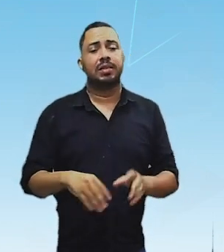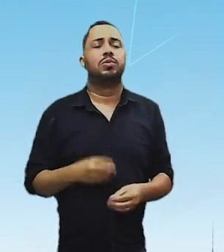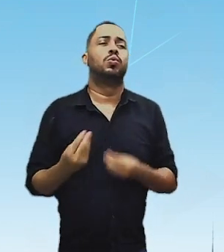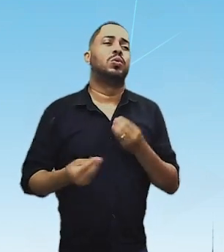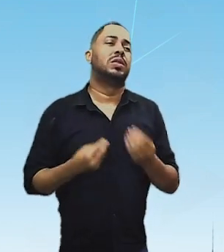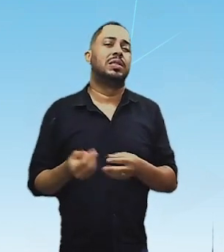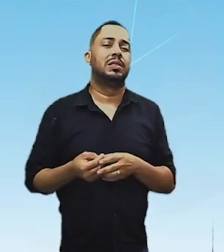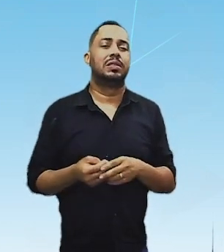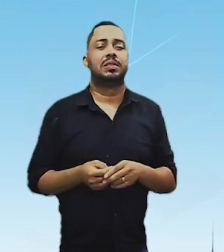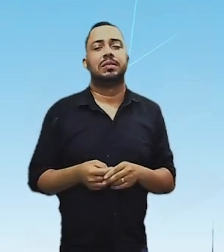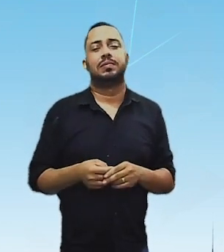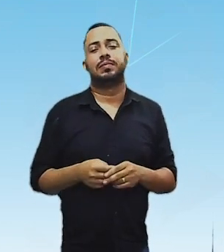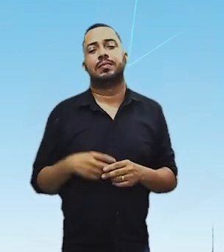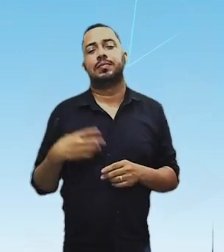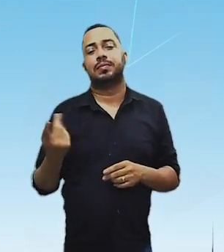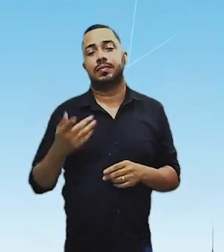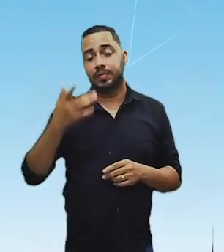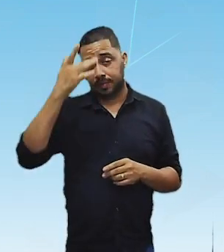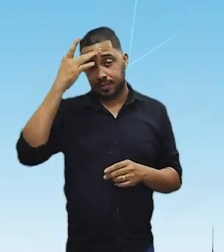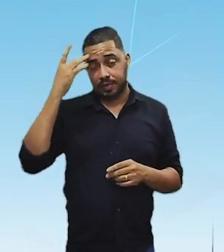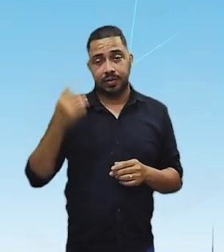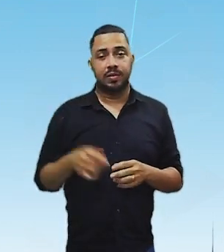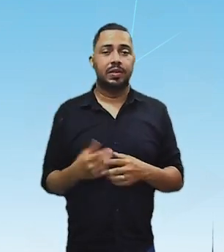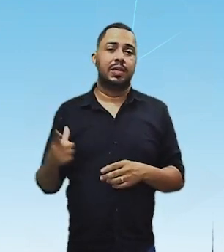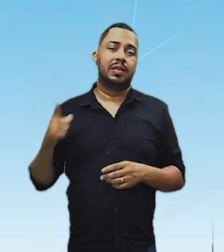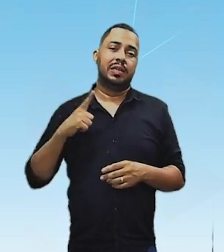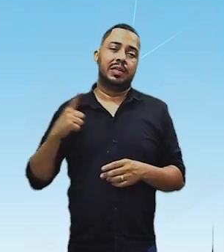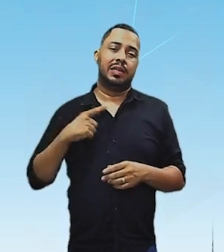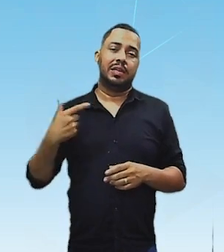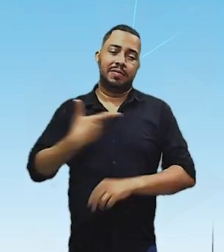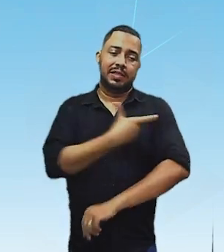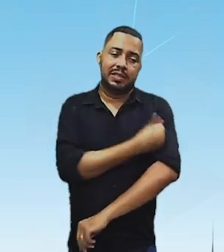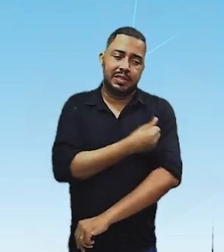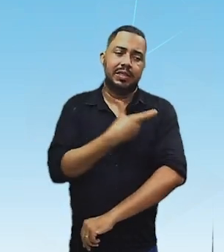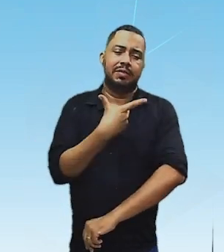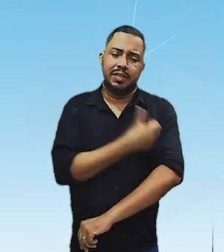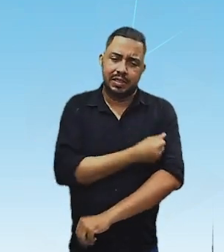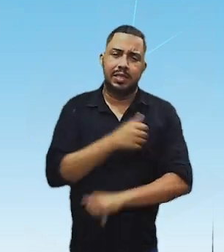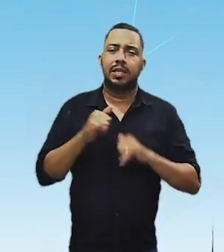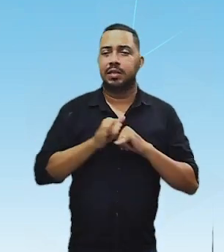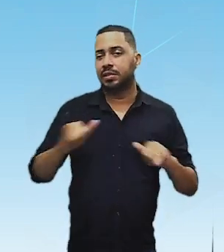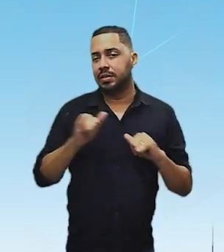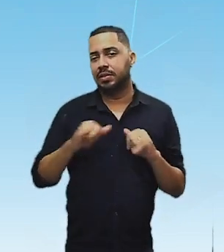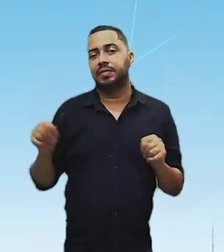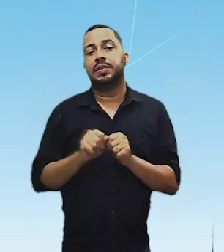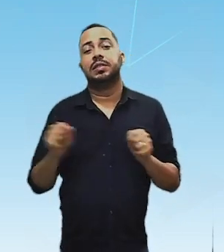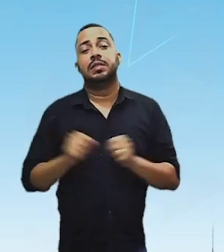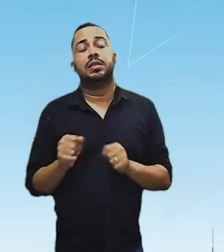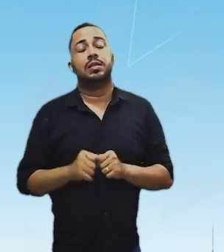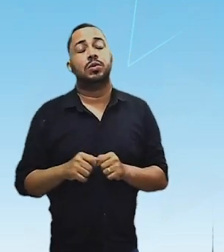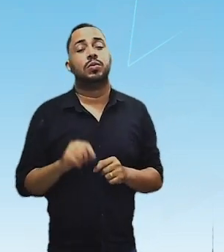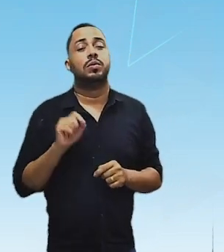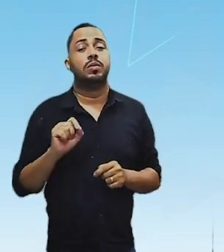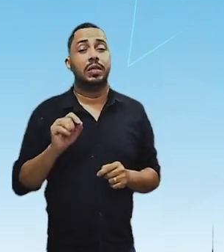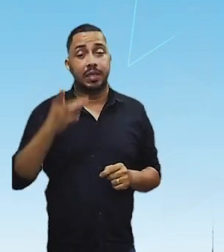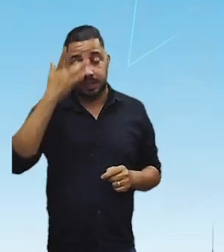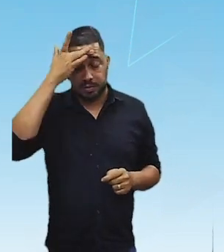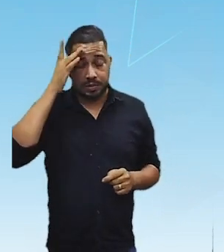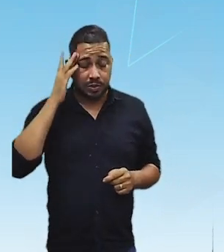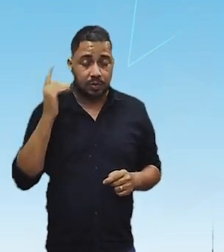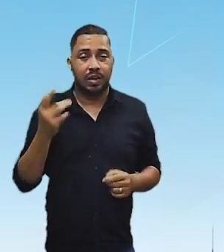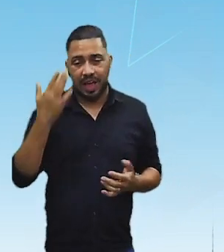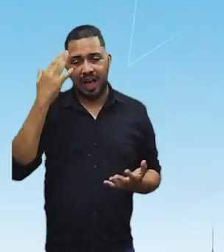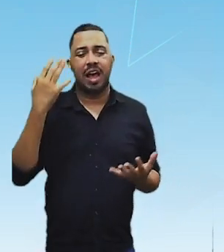quantas campanhas para a questão da vacinação, vacine-se, justamente fazer com que as pessoas se convençam